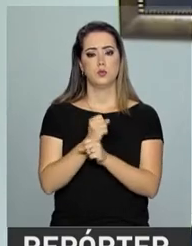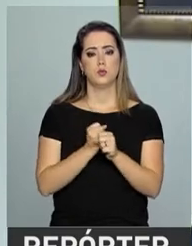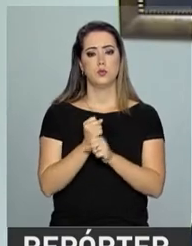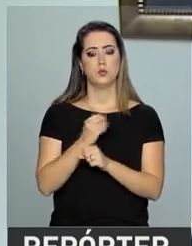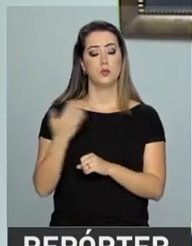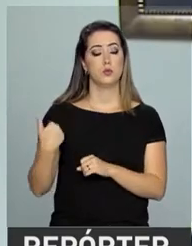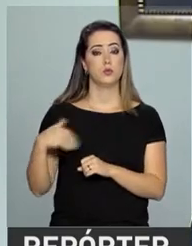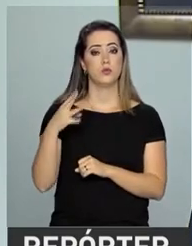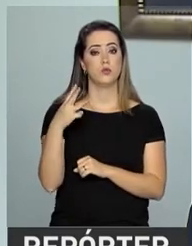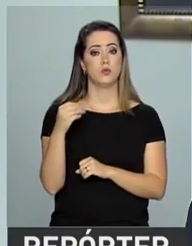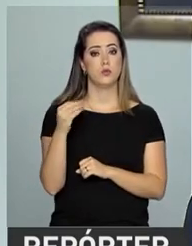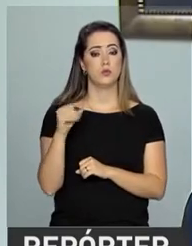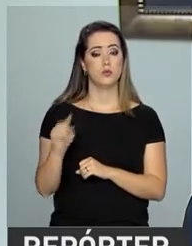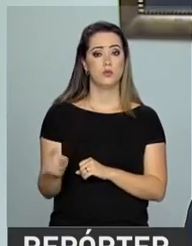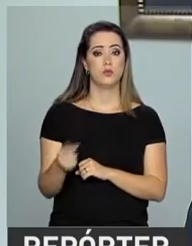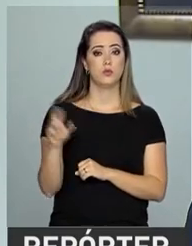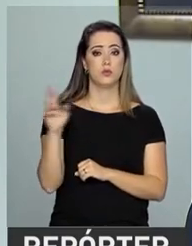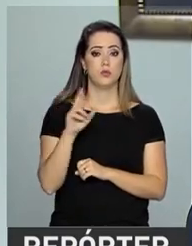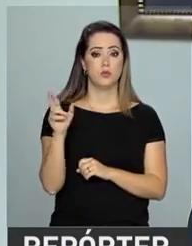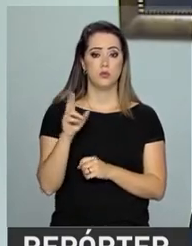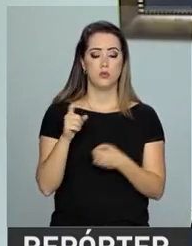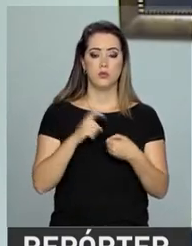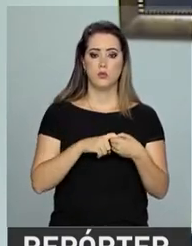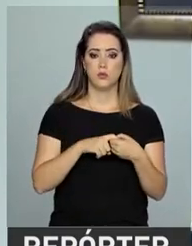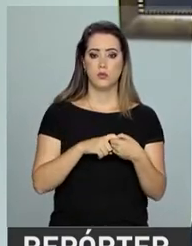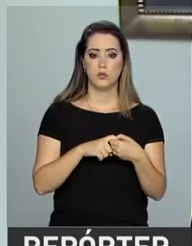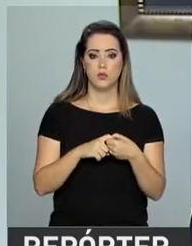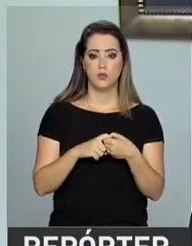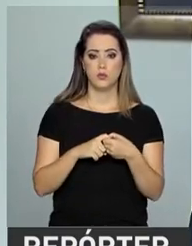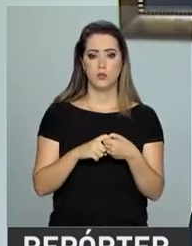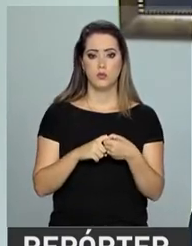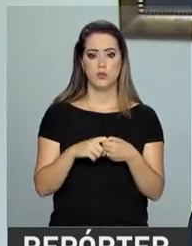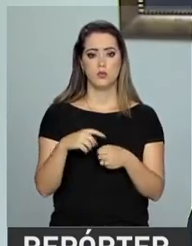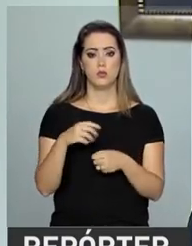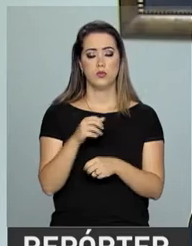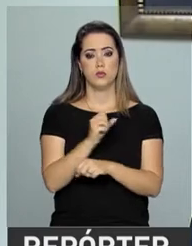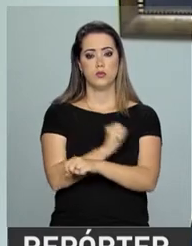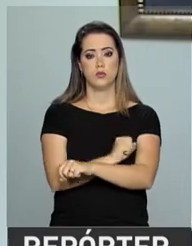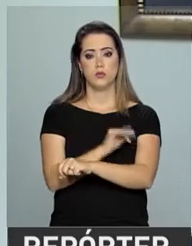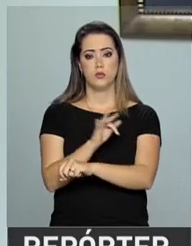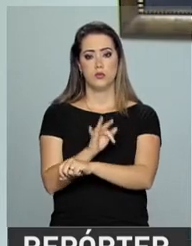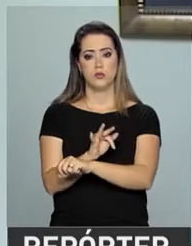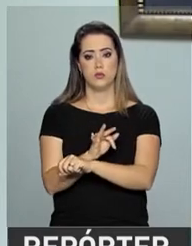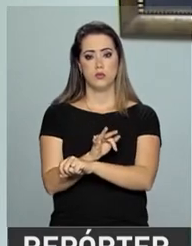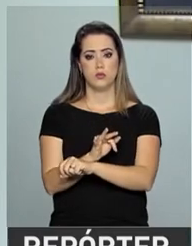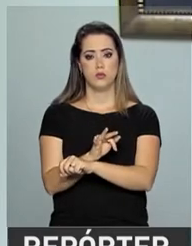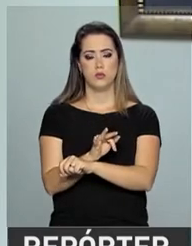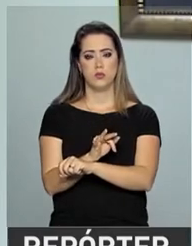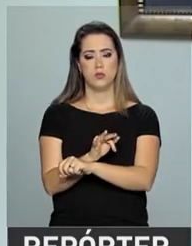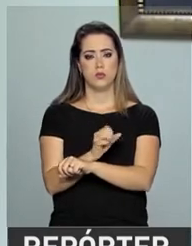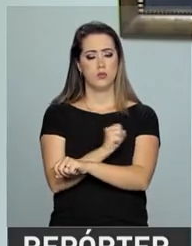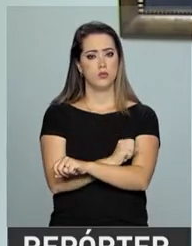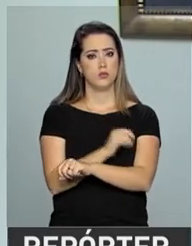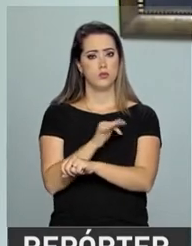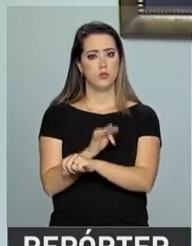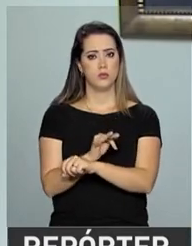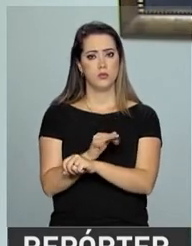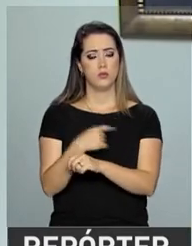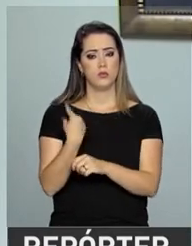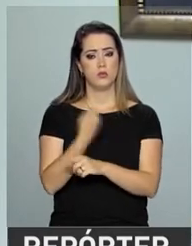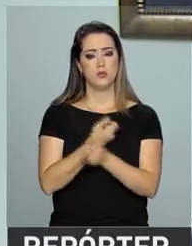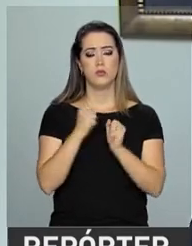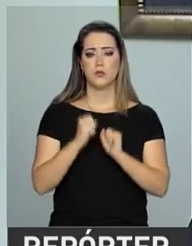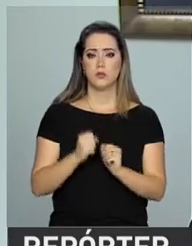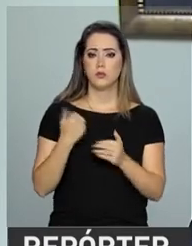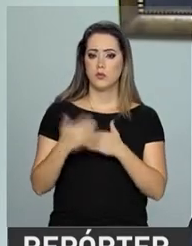300 milhões de reais na recuperação do rio são francisco ela vai permitir que nós